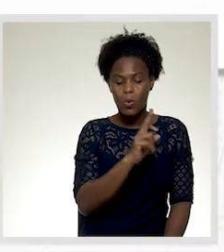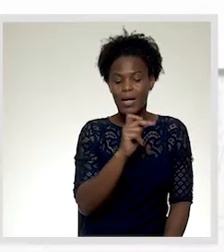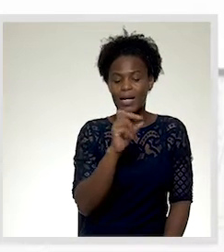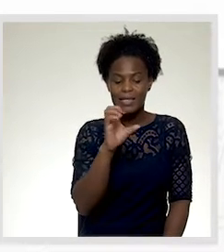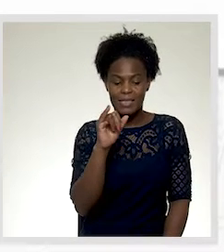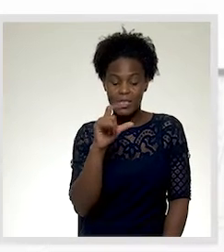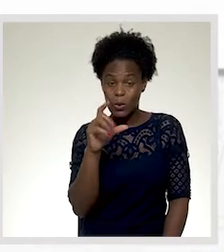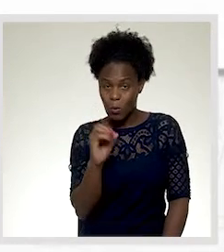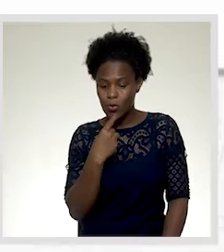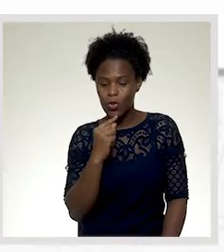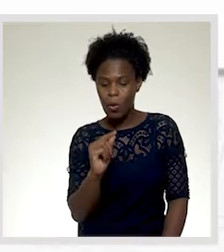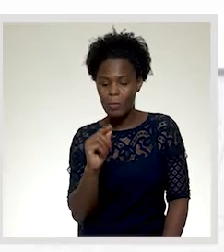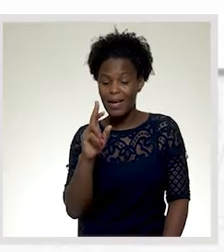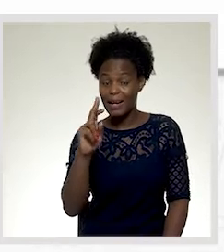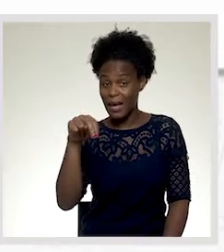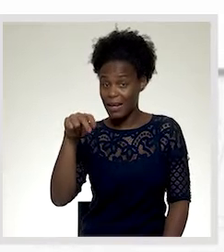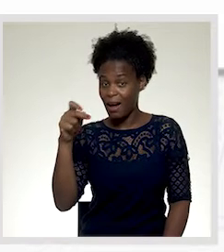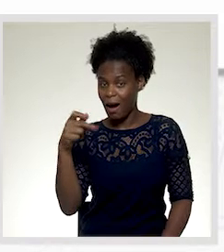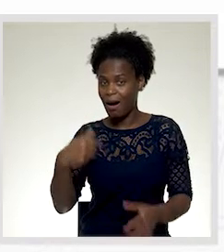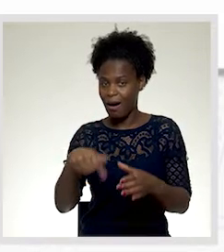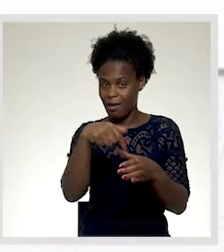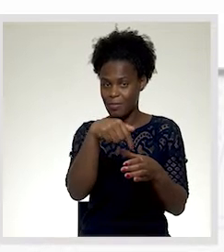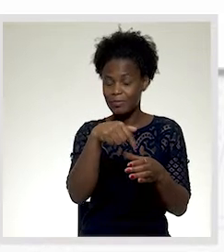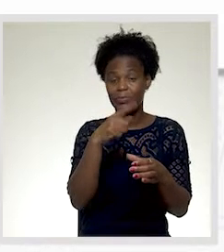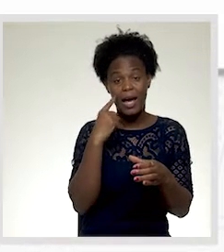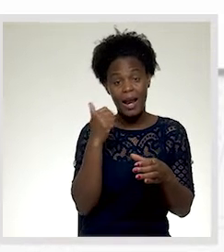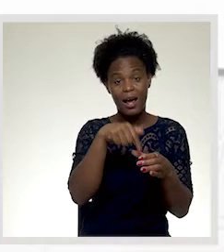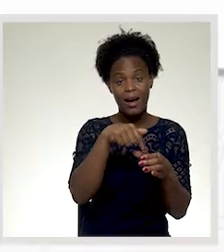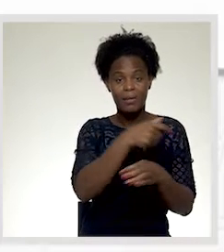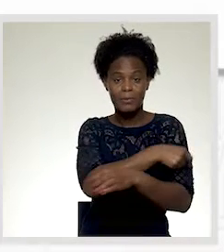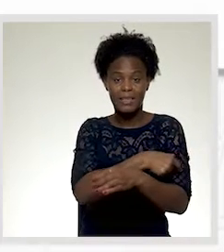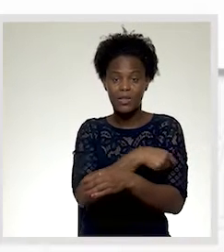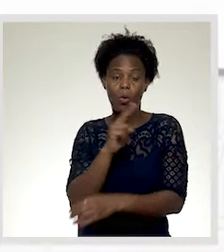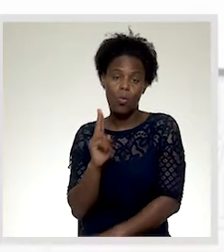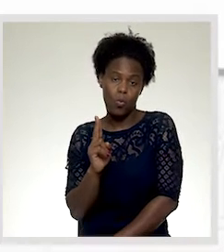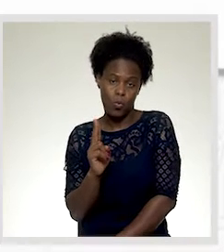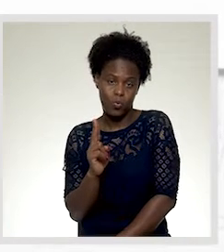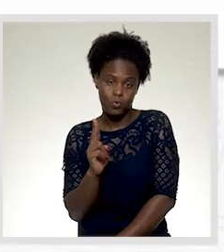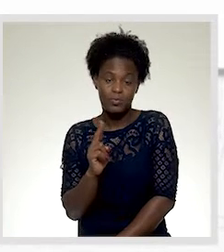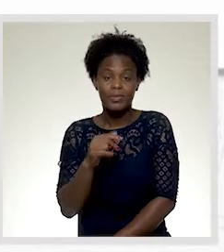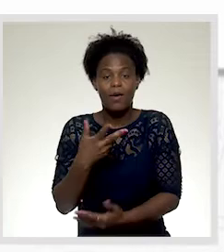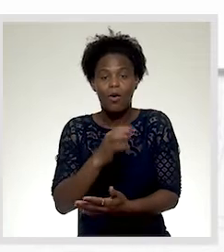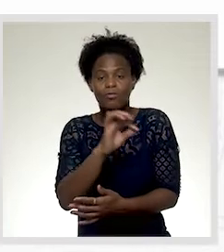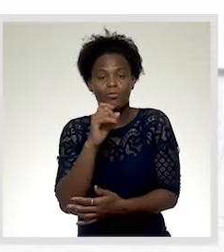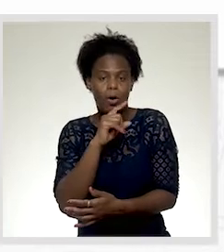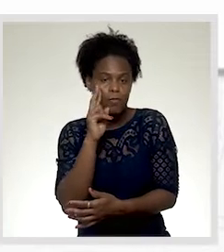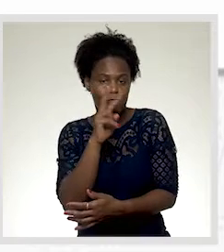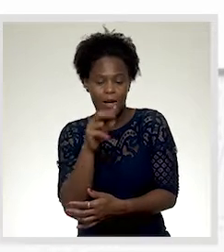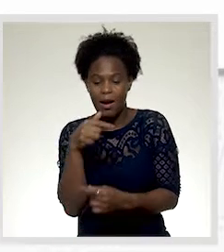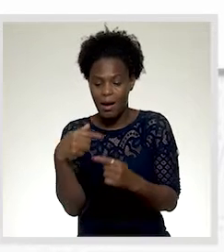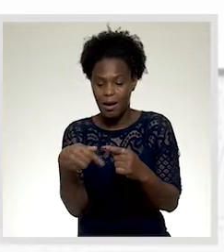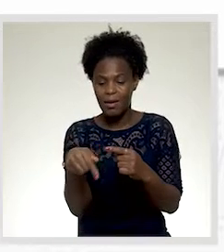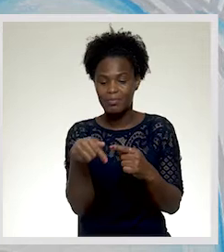o uracilo, não é? Que está presente precisamente no RNA. No entanto, ela é representada pela letra U. Agora,